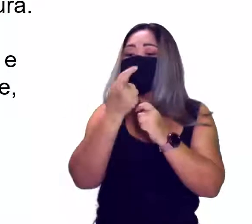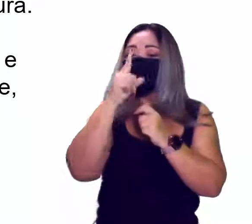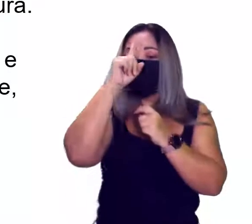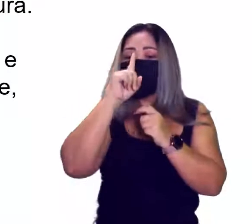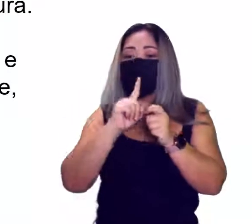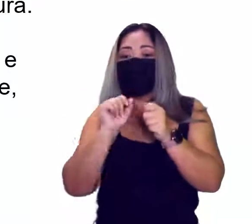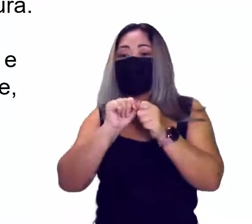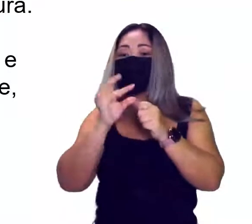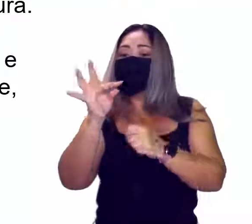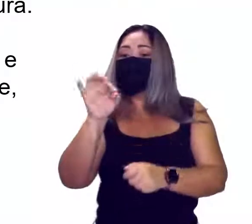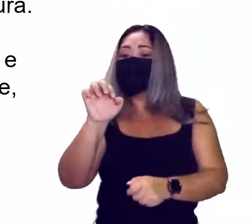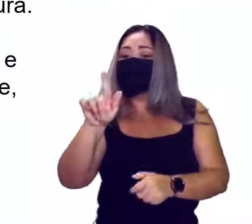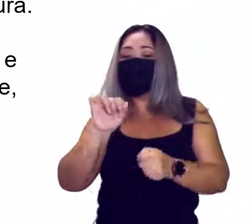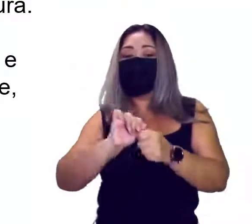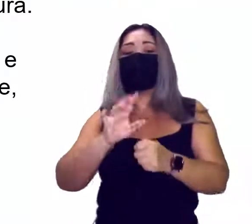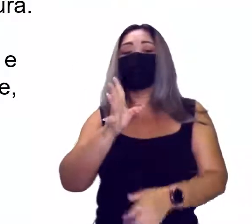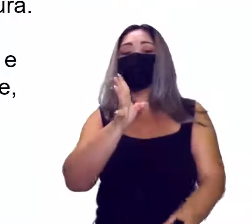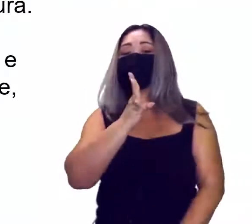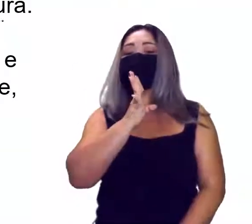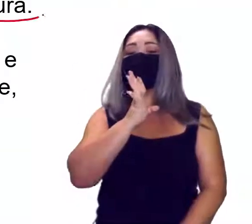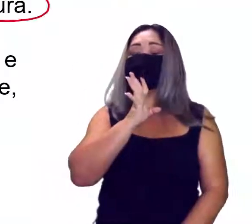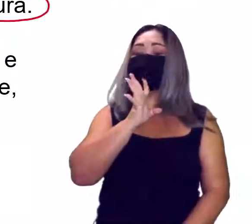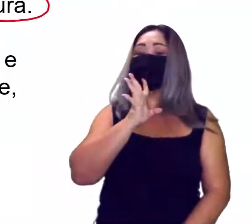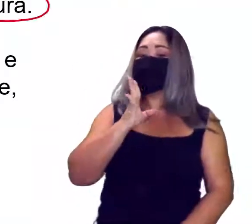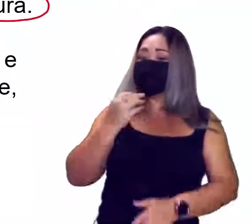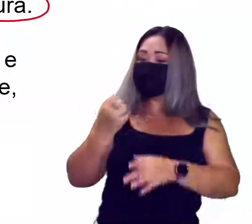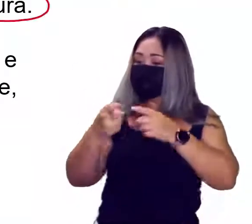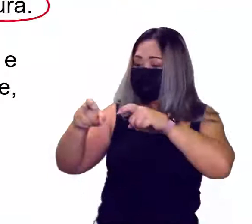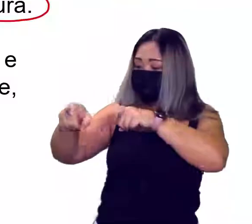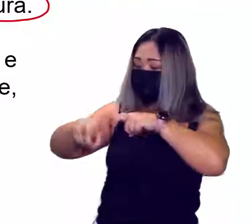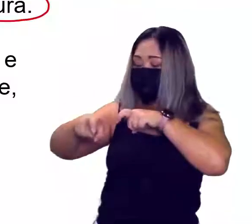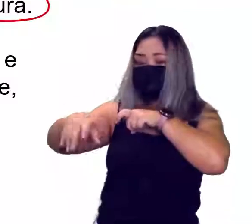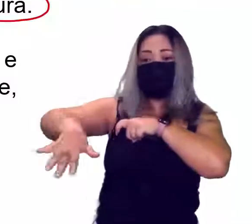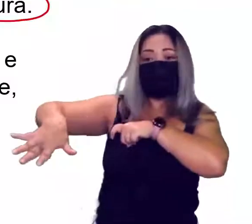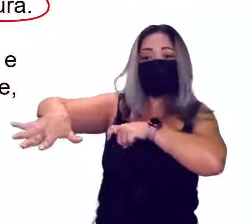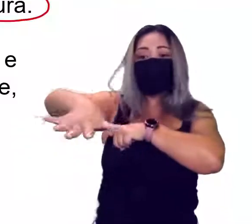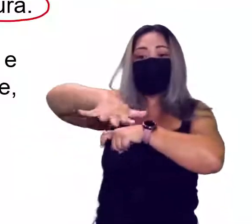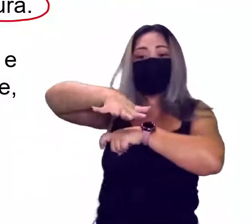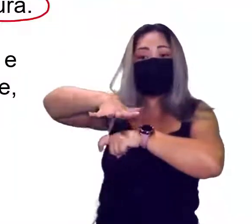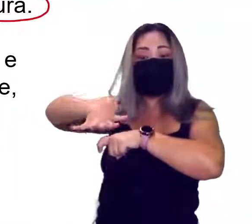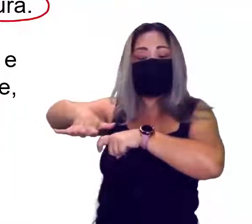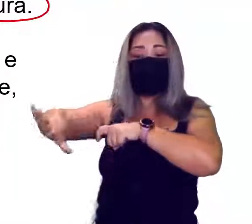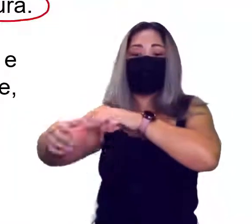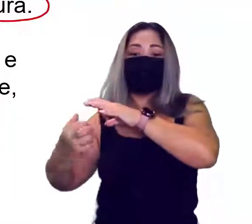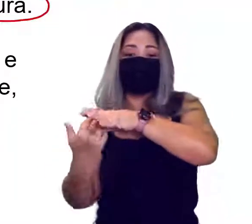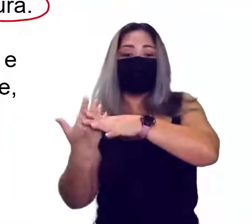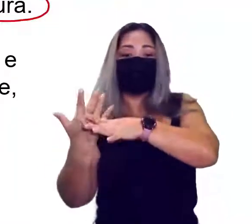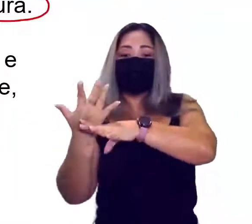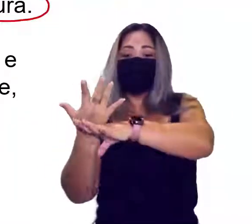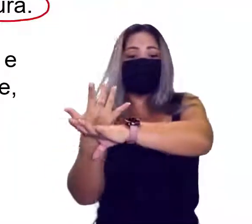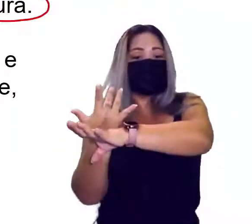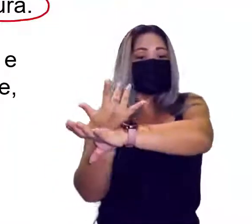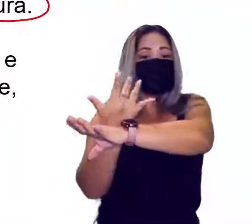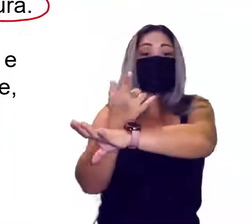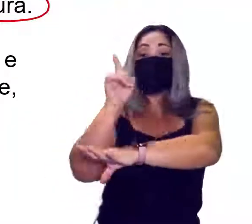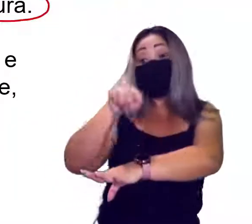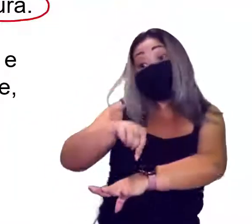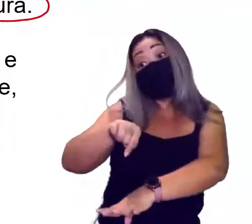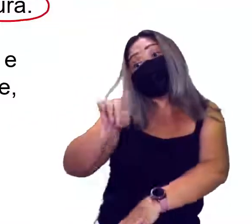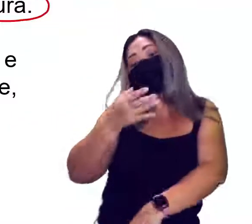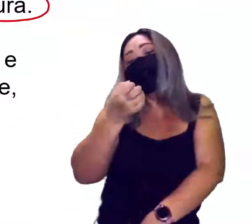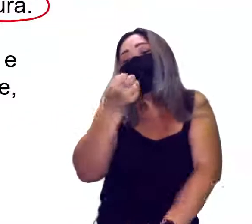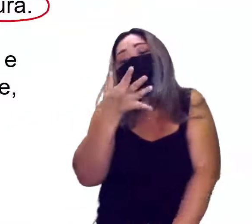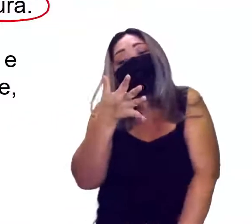do trigo, e é conhecida como a deusa da agricultura. Veja bem, é cultuada como a boa deusa,